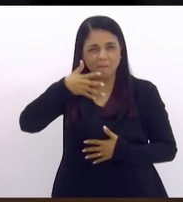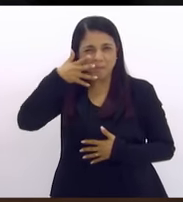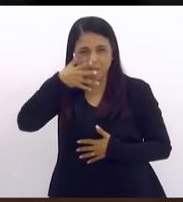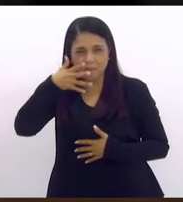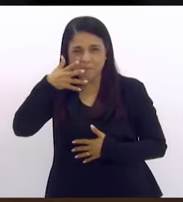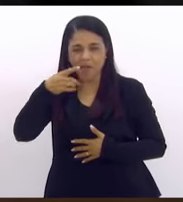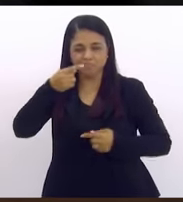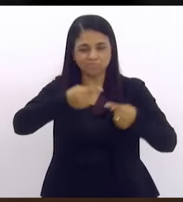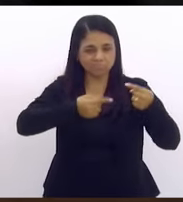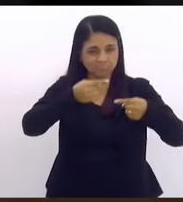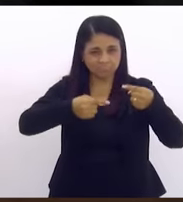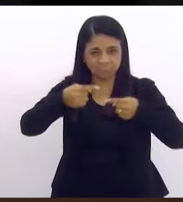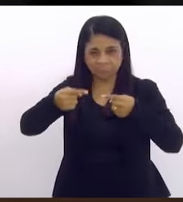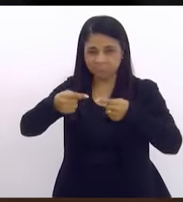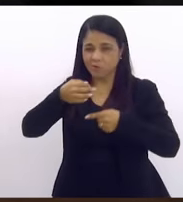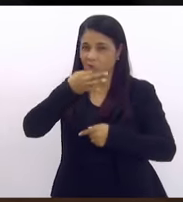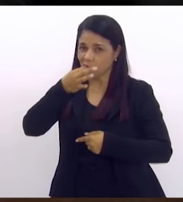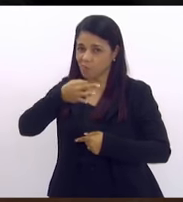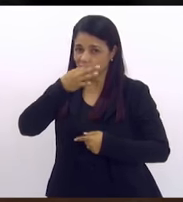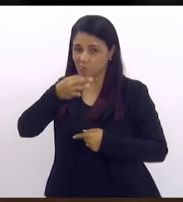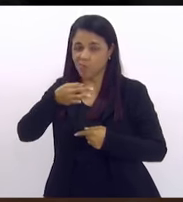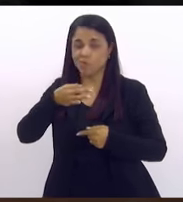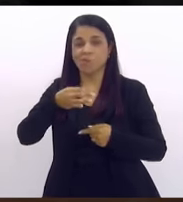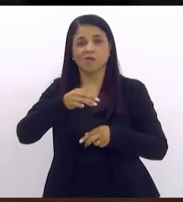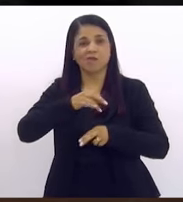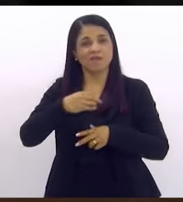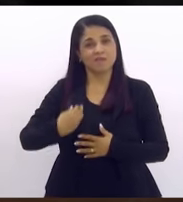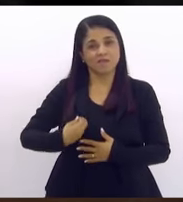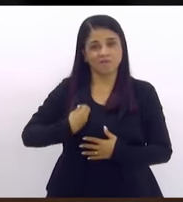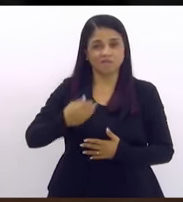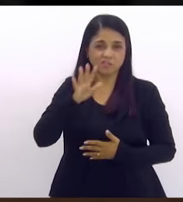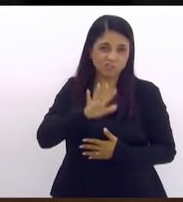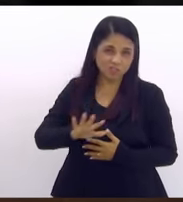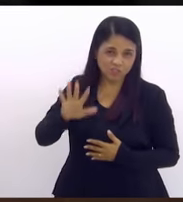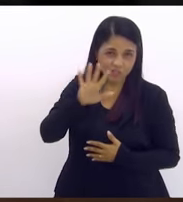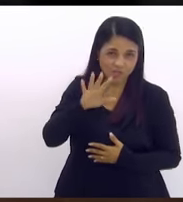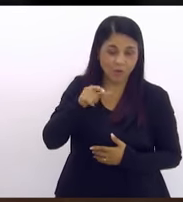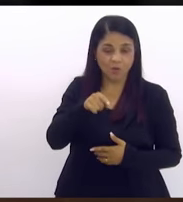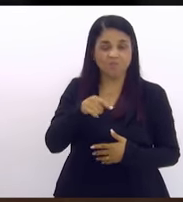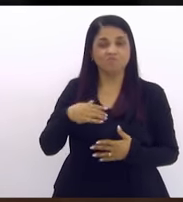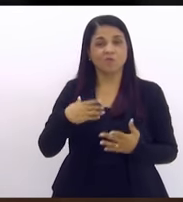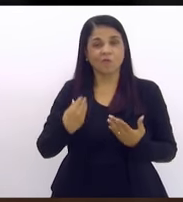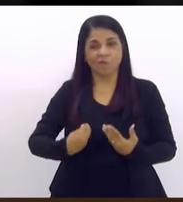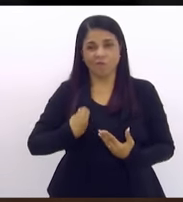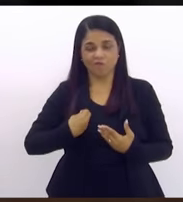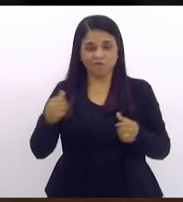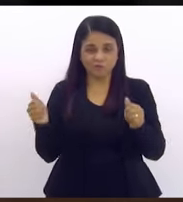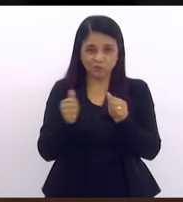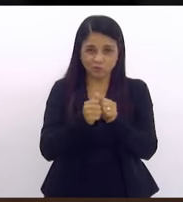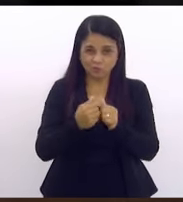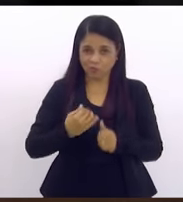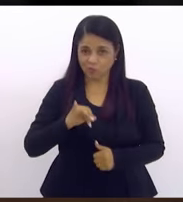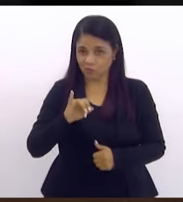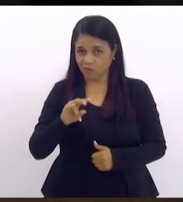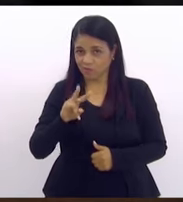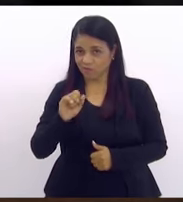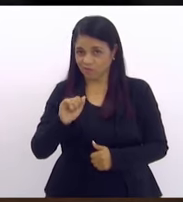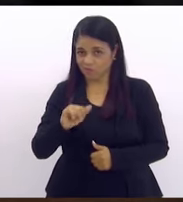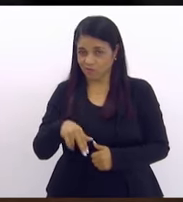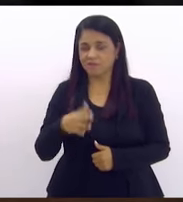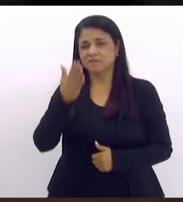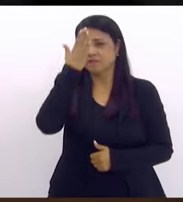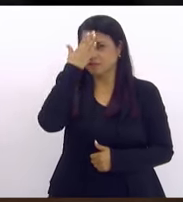muitos argumentos sobre a vida de um modo geral os que convivem com sabe o quanto Aprecia almoçar com os